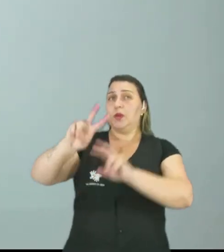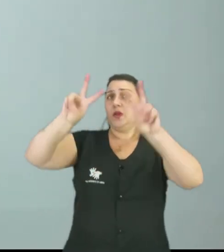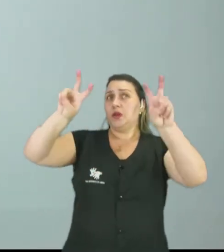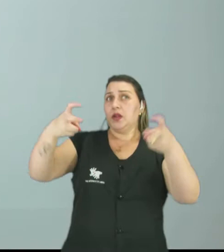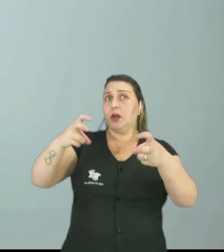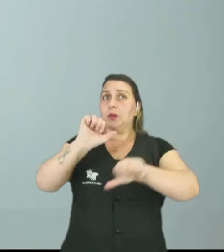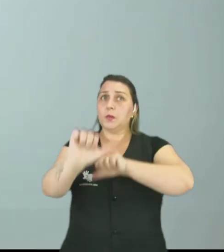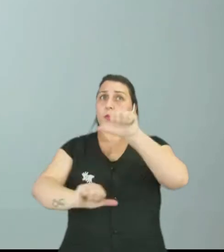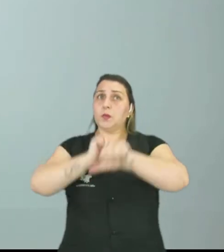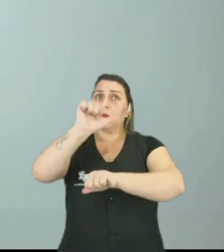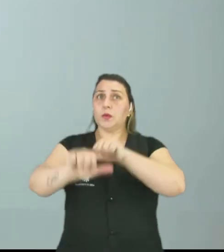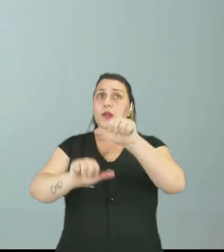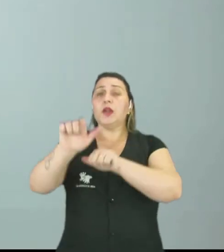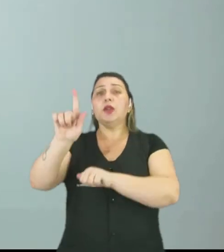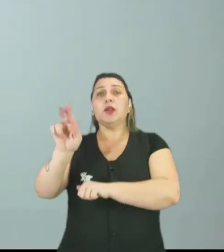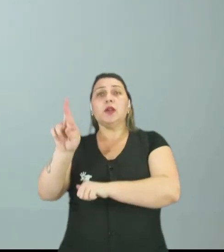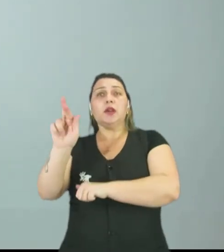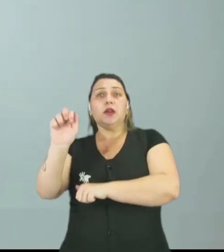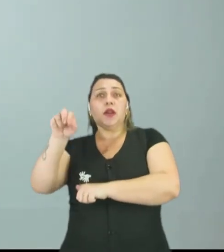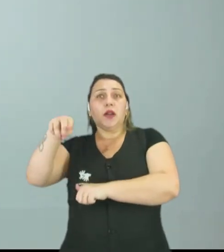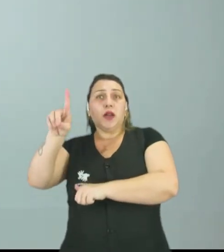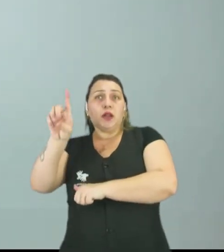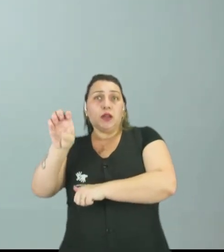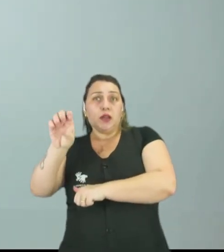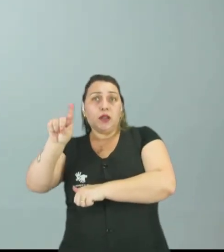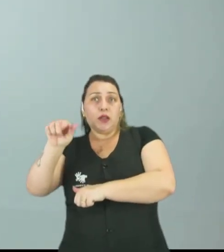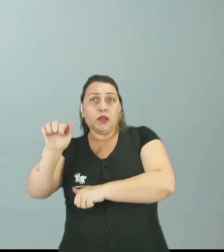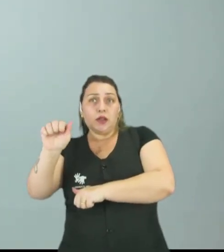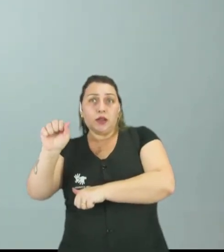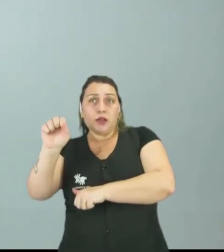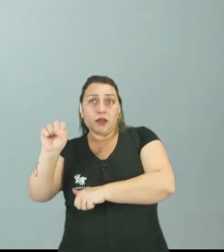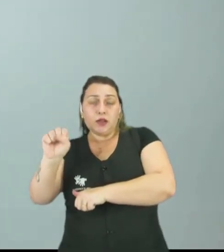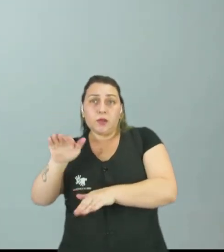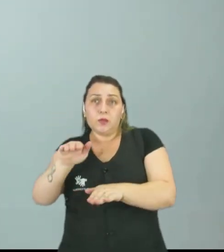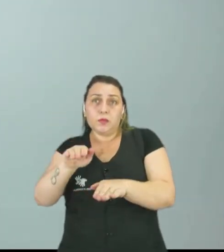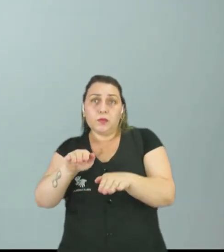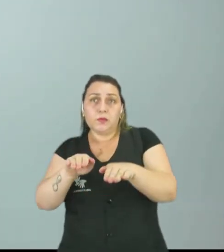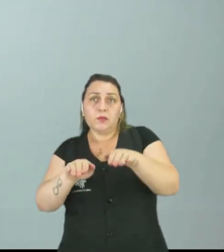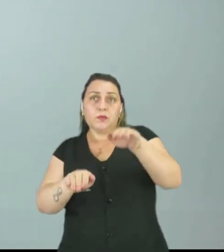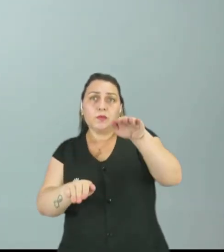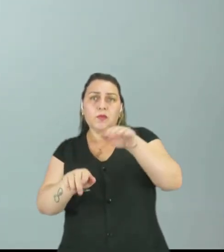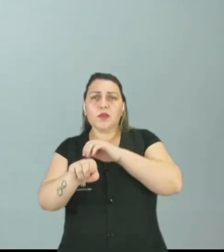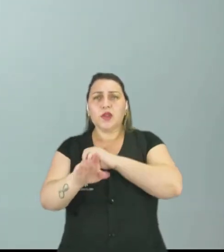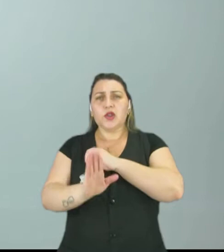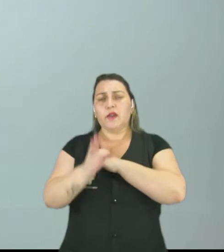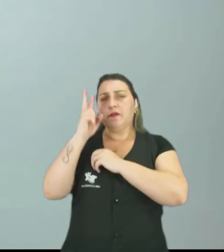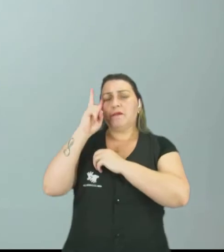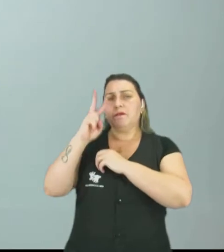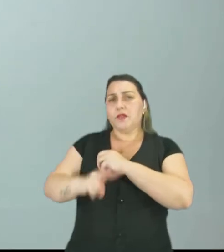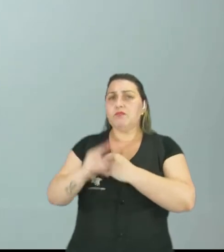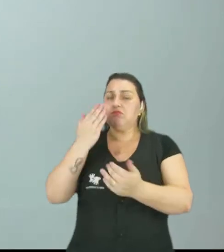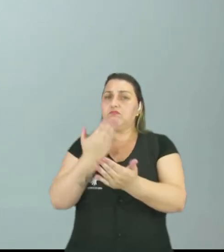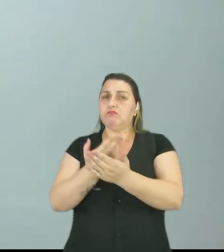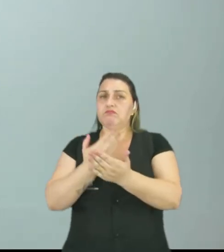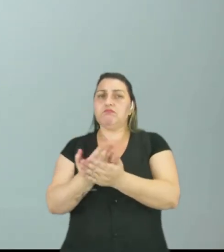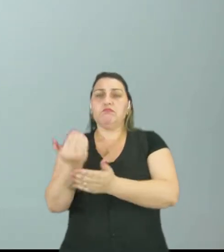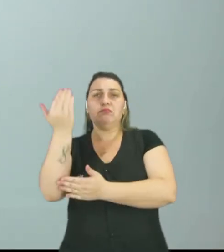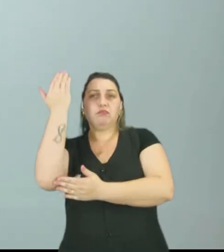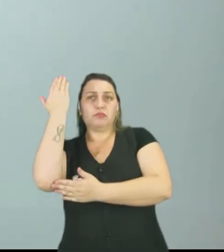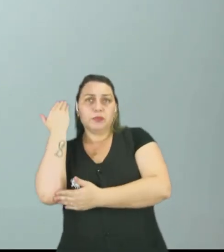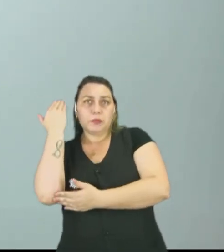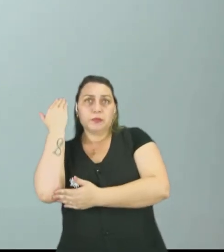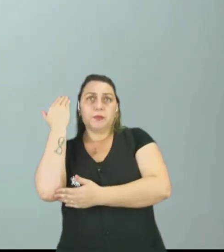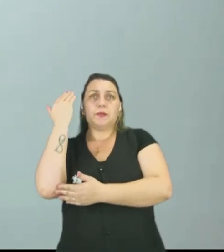hoje é variação de grandezas não proporcionais. E aí, vocês já viram nas aulas anteriores,